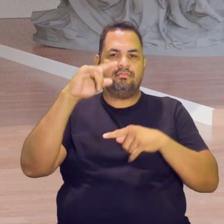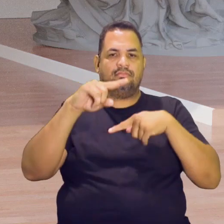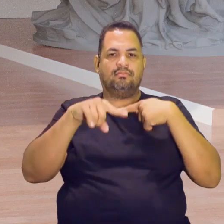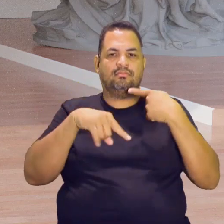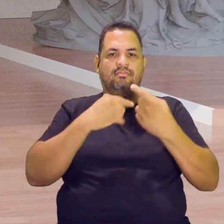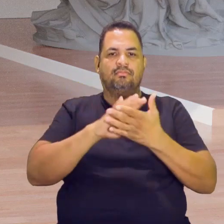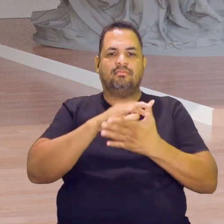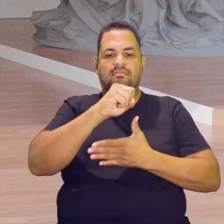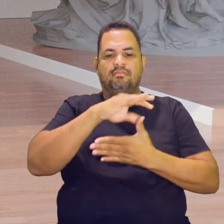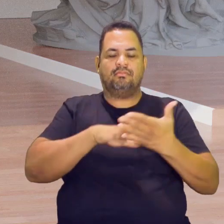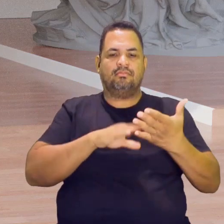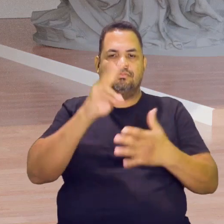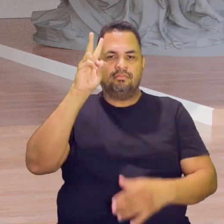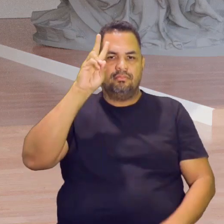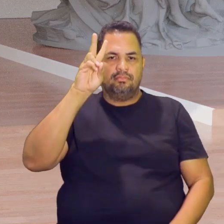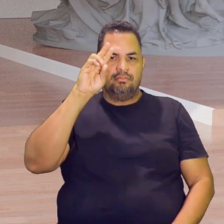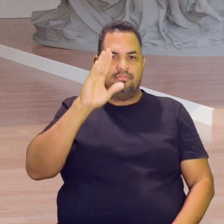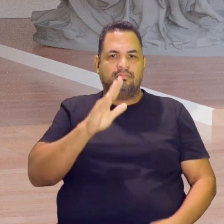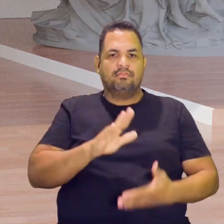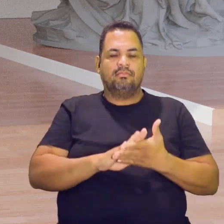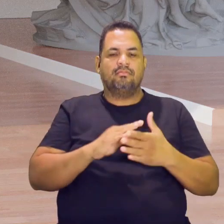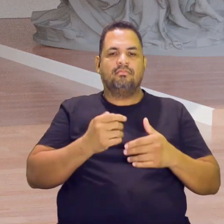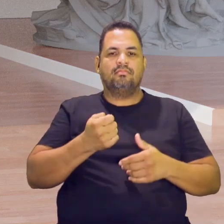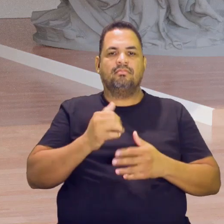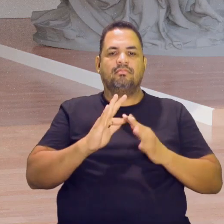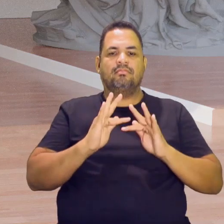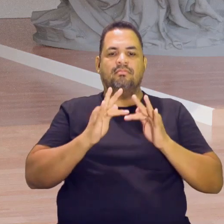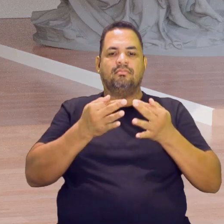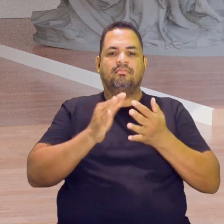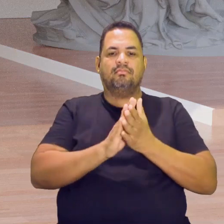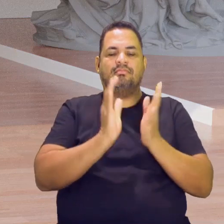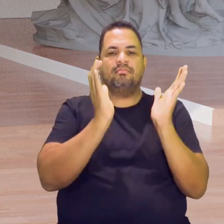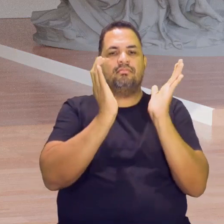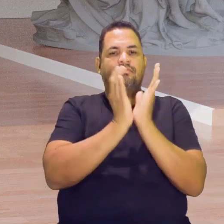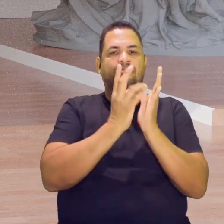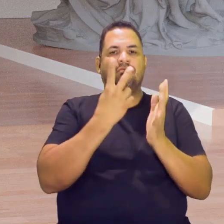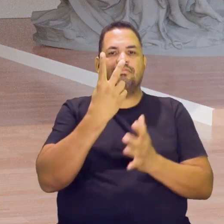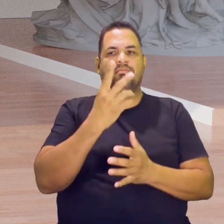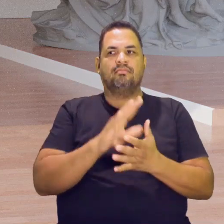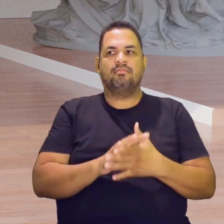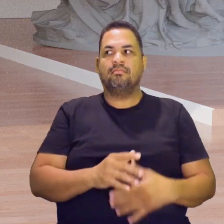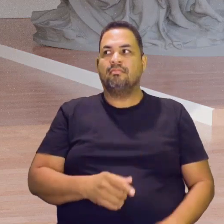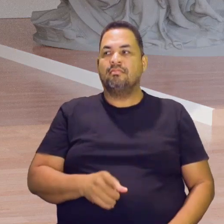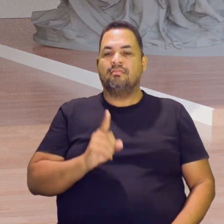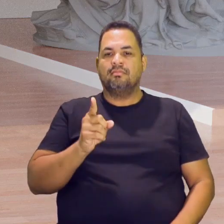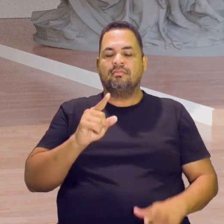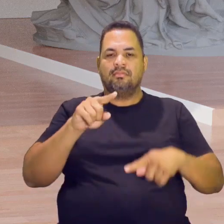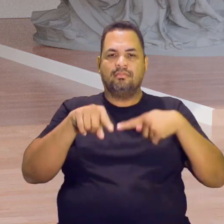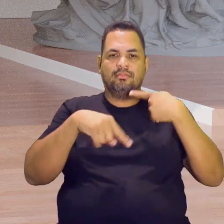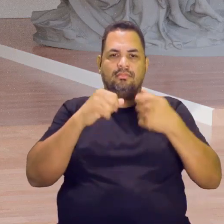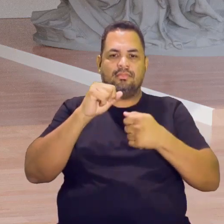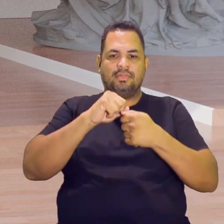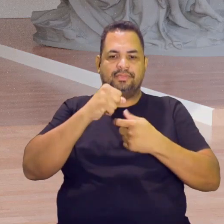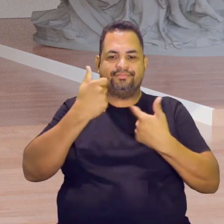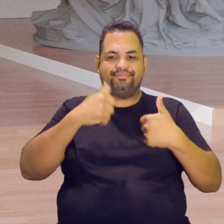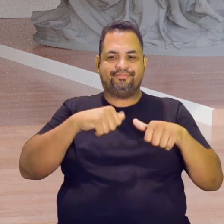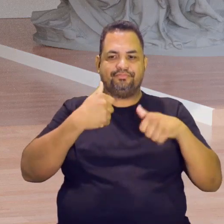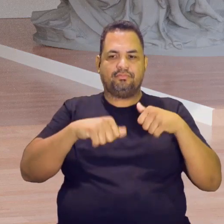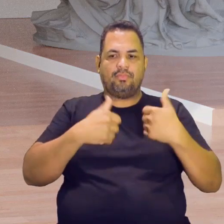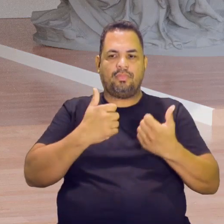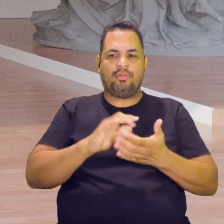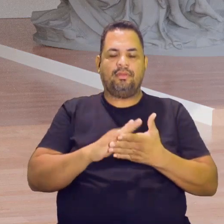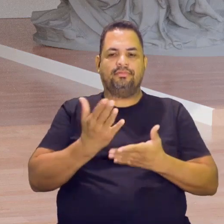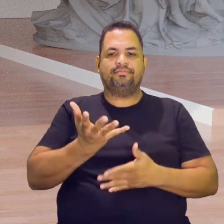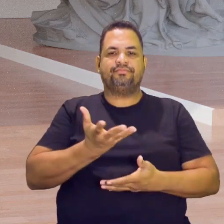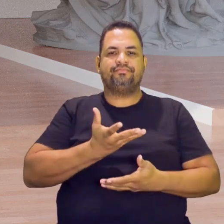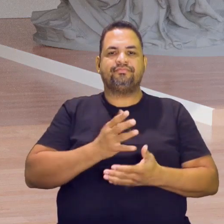nas atividades. Lembrando que já estamos quase concluindo a unidade 2, vocês irão depois realizar uma avaliação, e eu